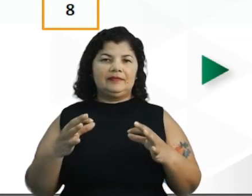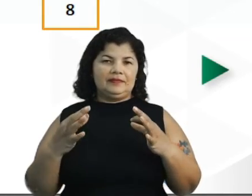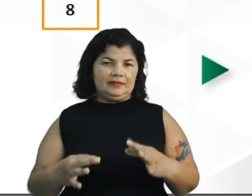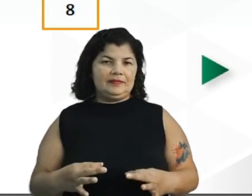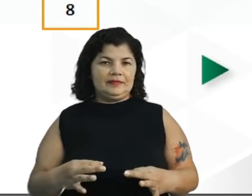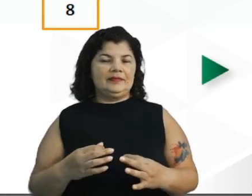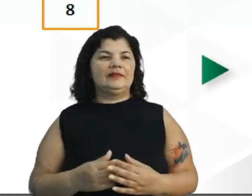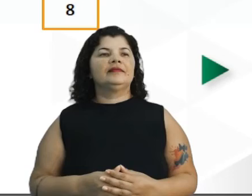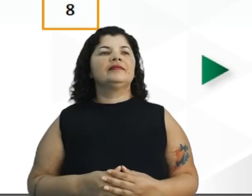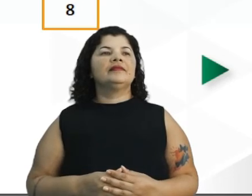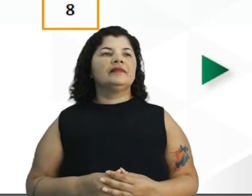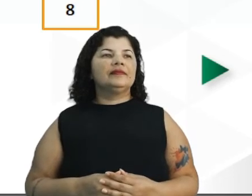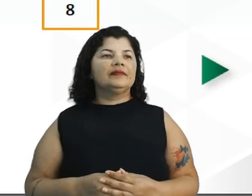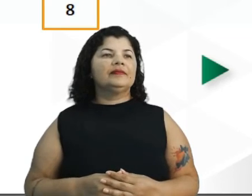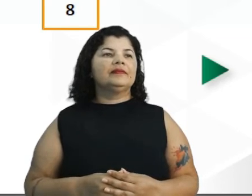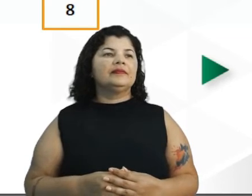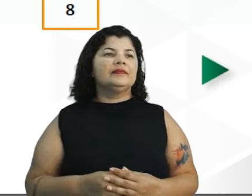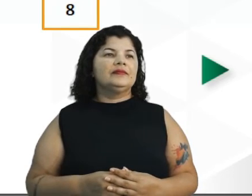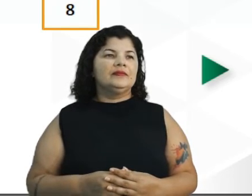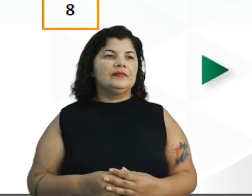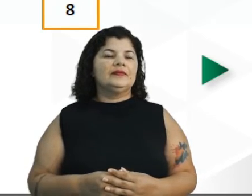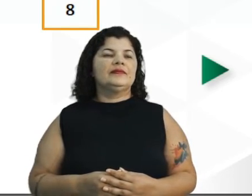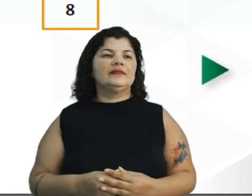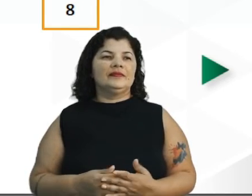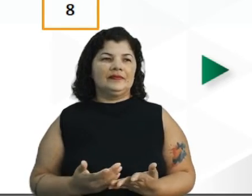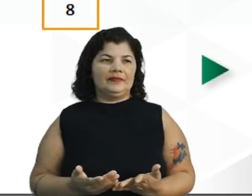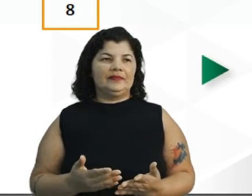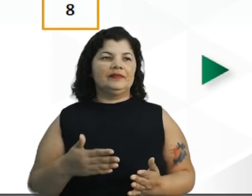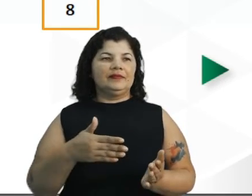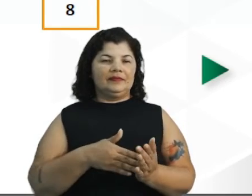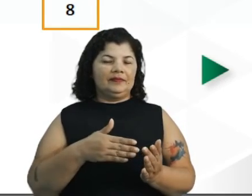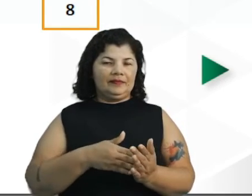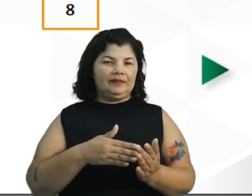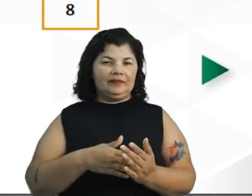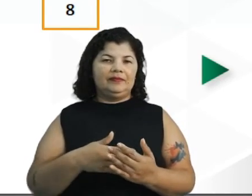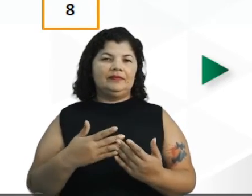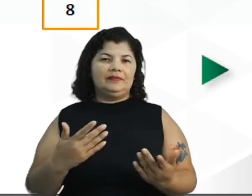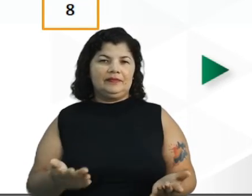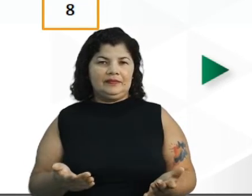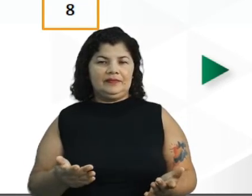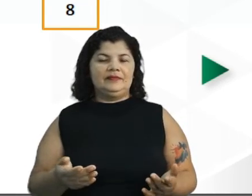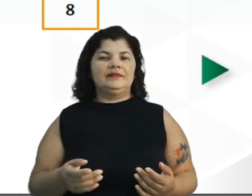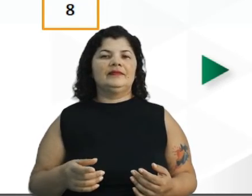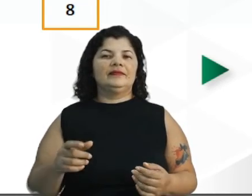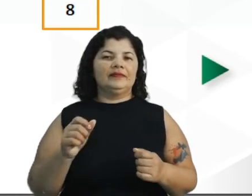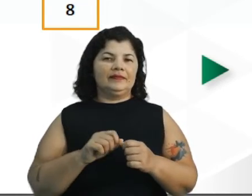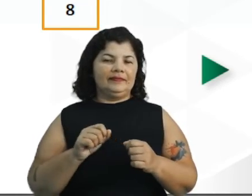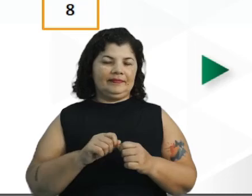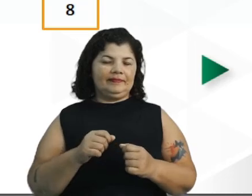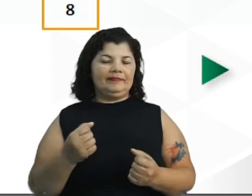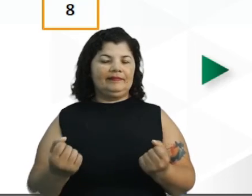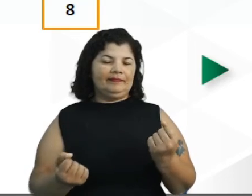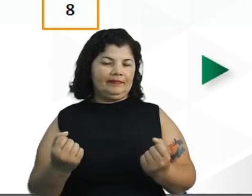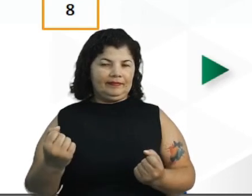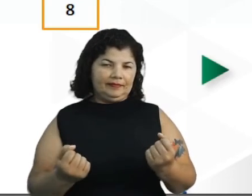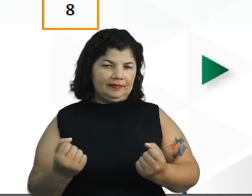estudantes ali fazendo o teste, e aí a última, driving a car, que você vai dirigir aí